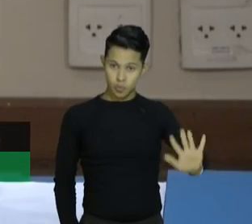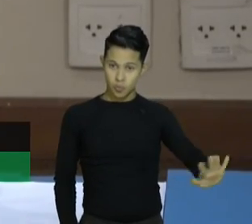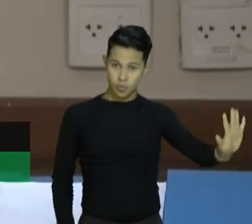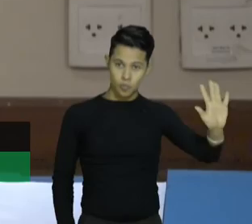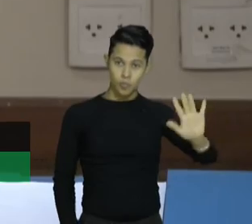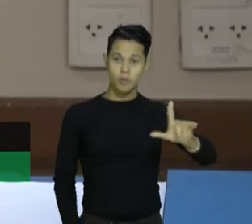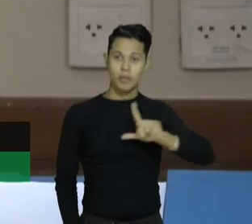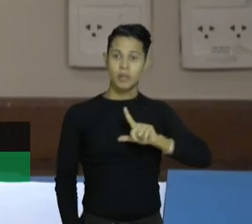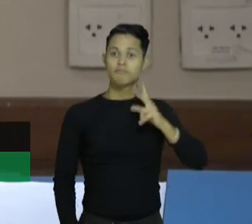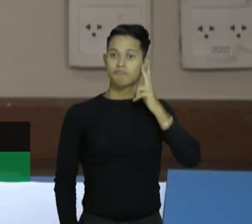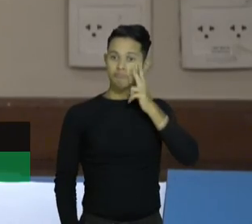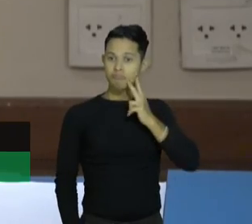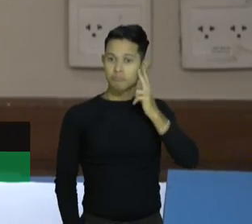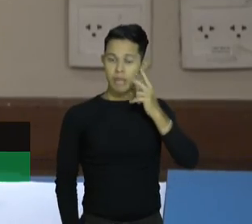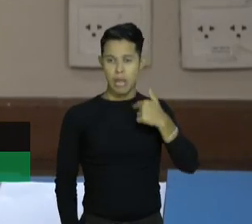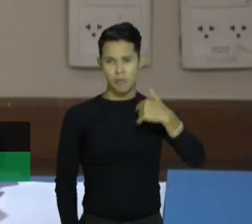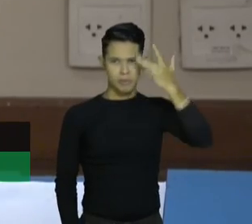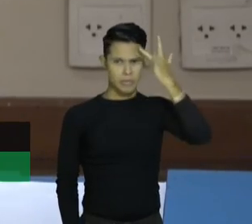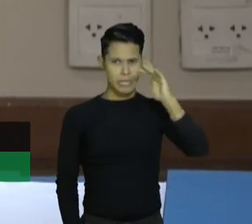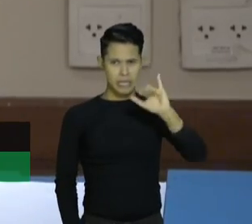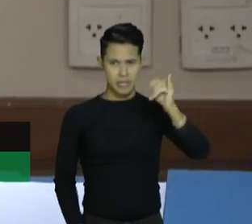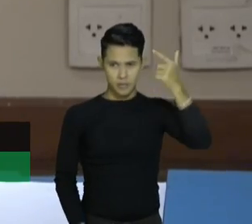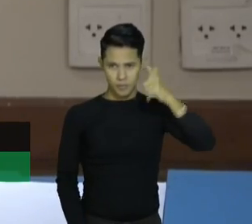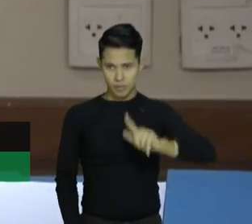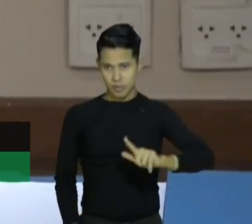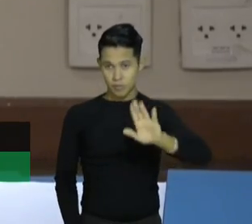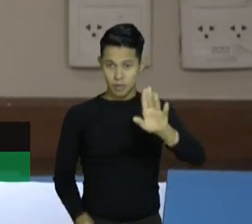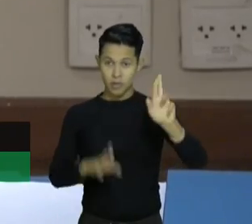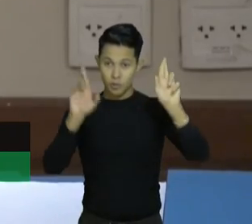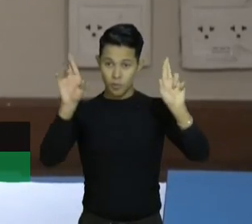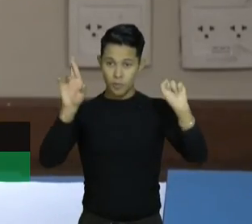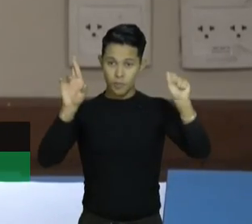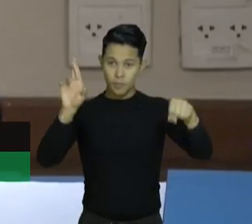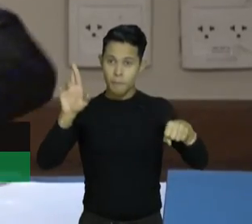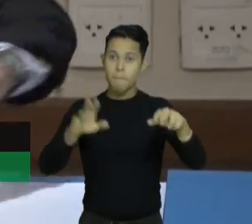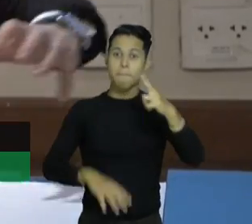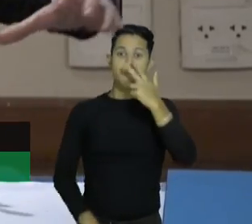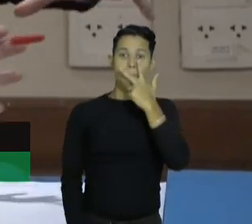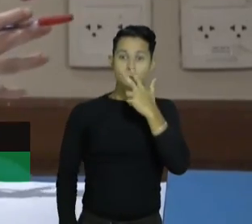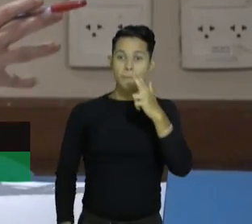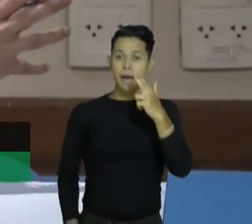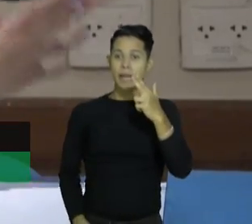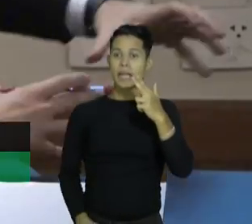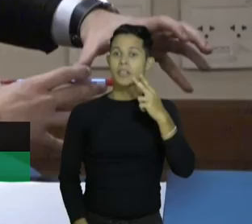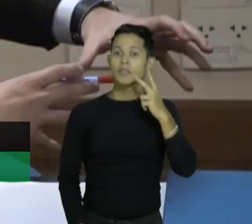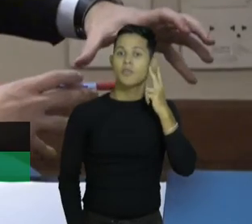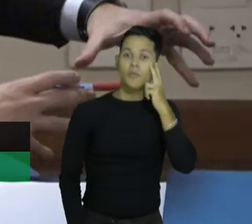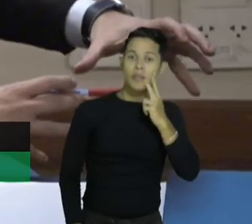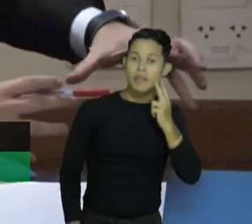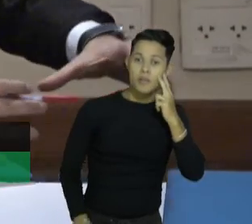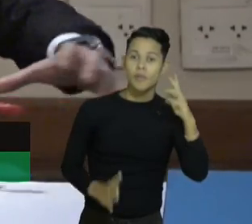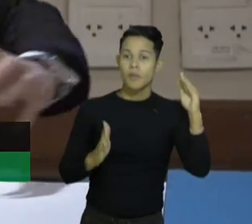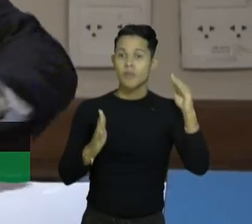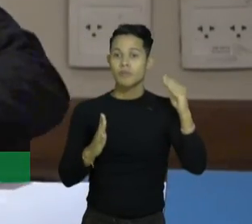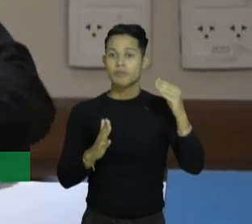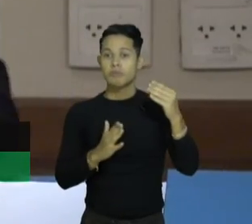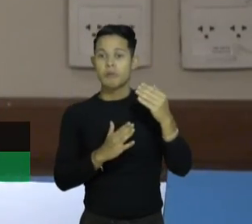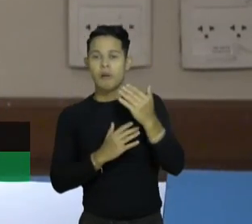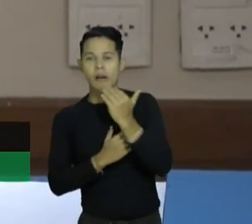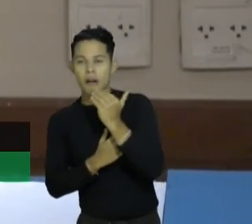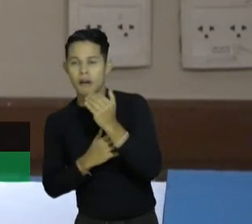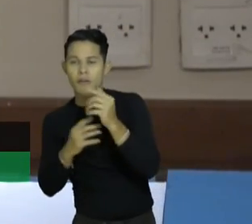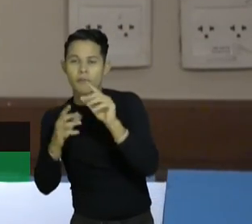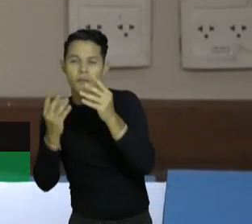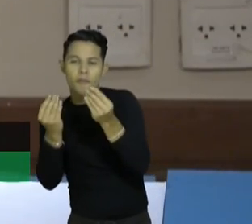conseguiu ou não espero que tenha conseguido mas me parece que os europeus do champanhe até um vinho de terceira categoria na Itália eles